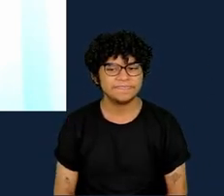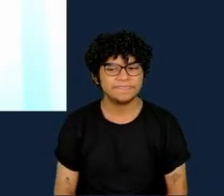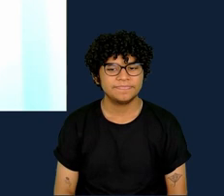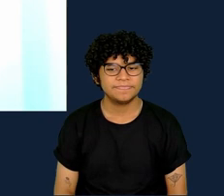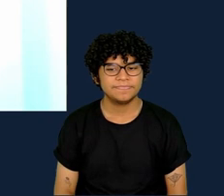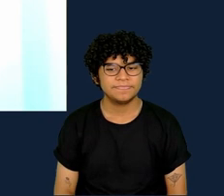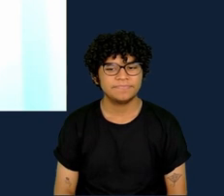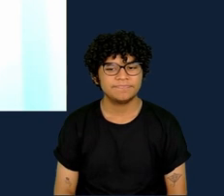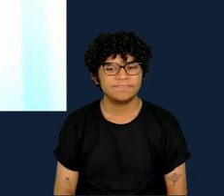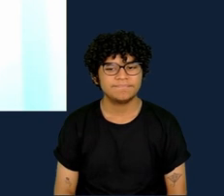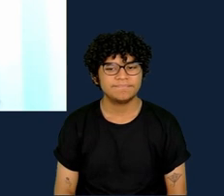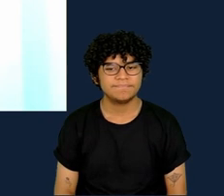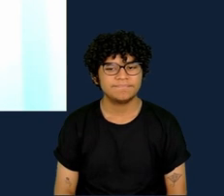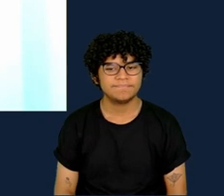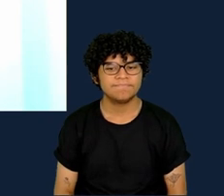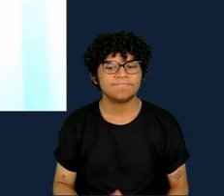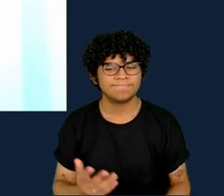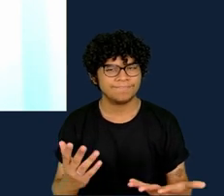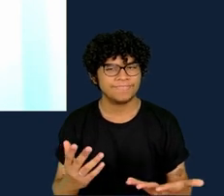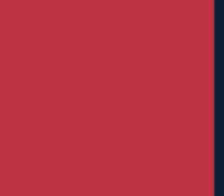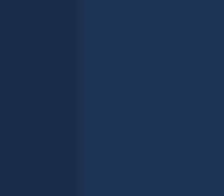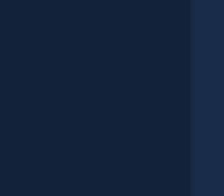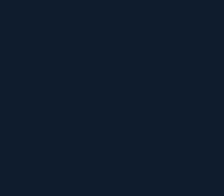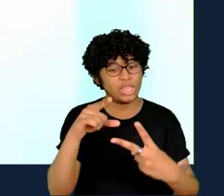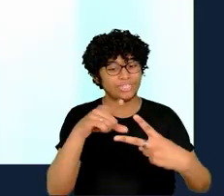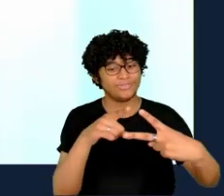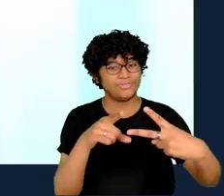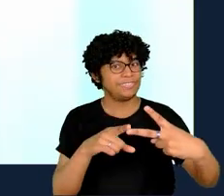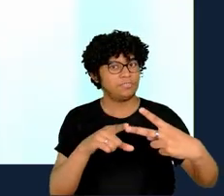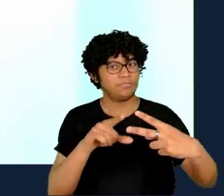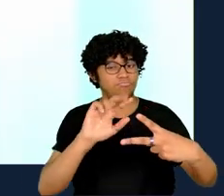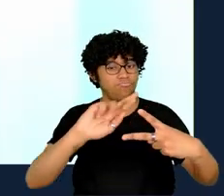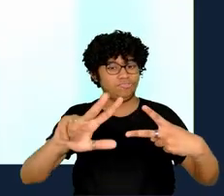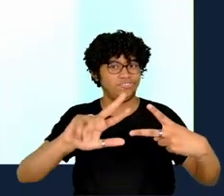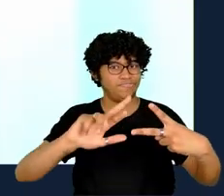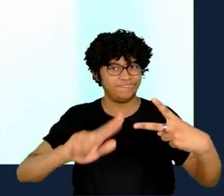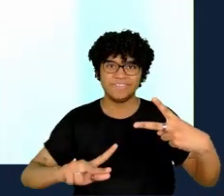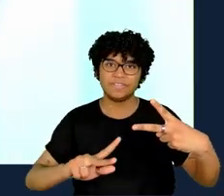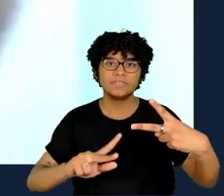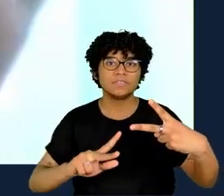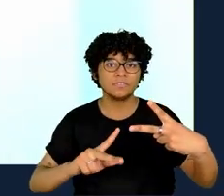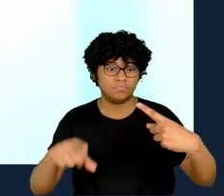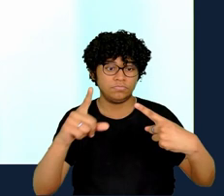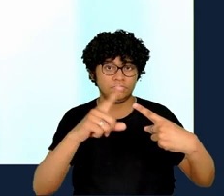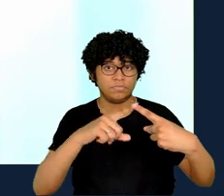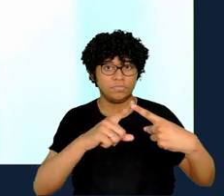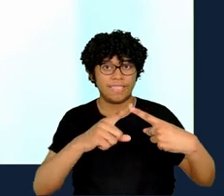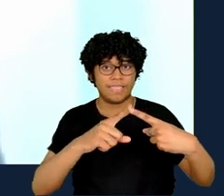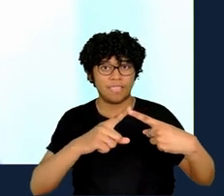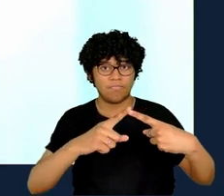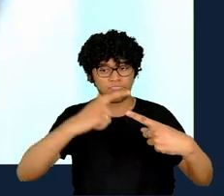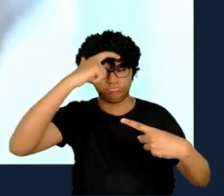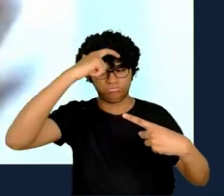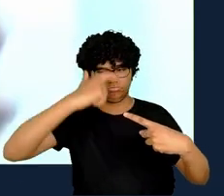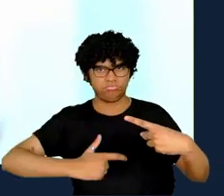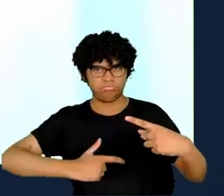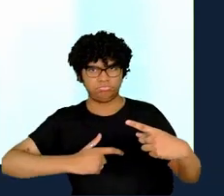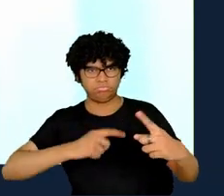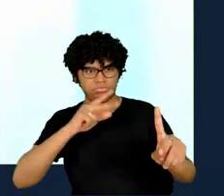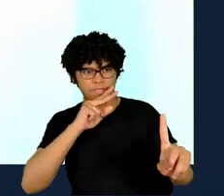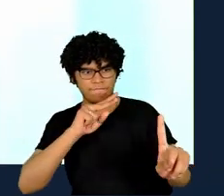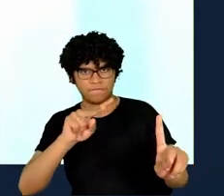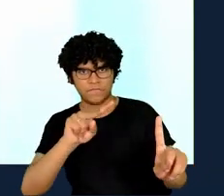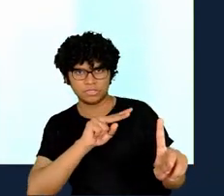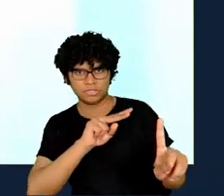Eu acho que são duas coisas totalmente diferentes, né? Uma coisa é você visualizar, né, essas construções